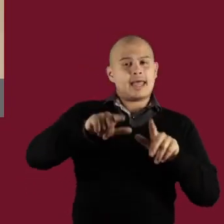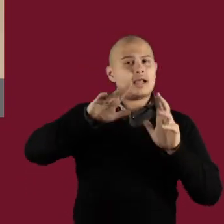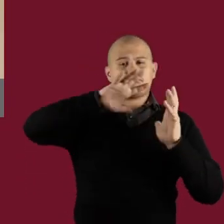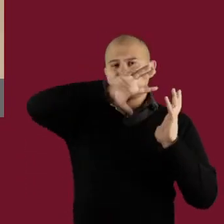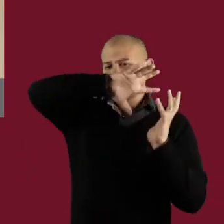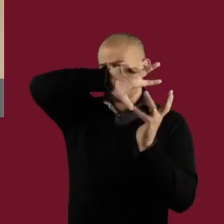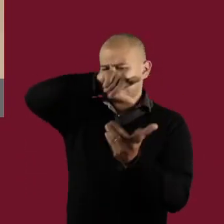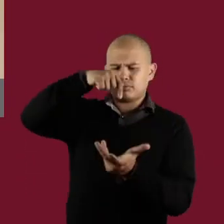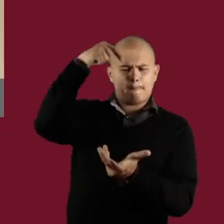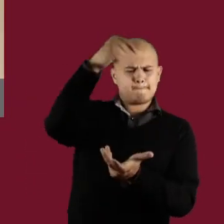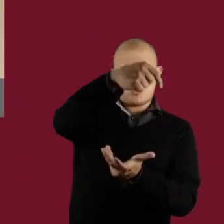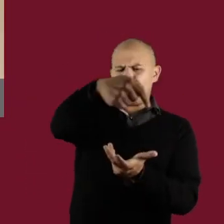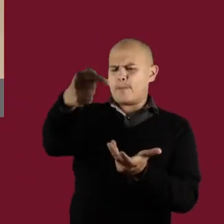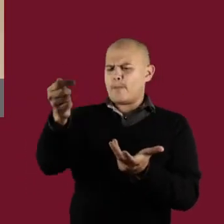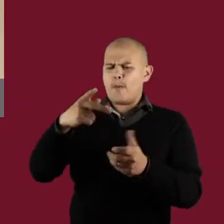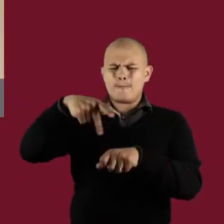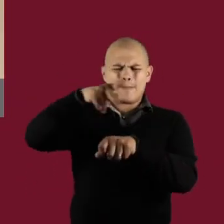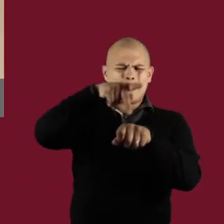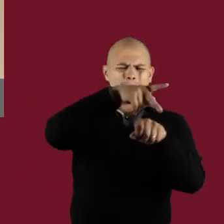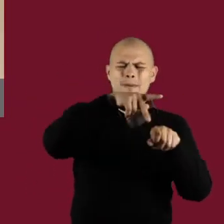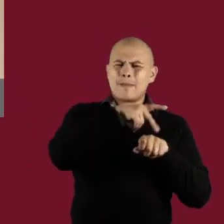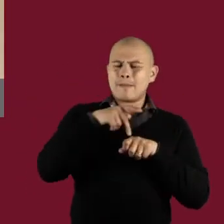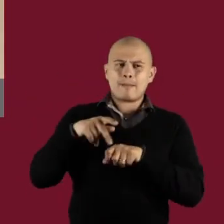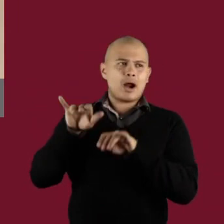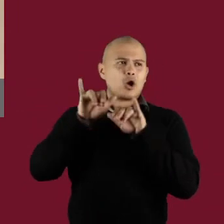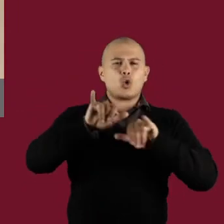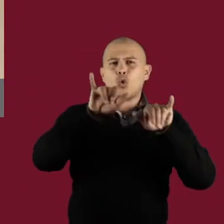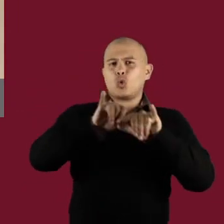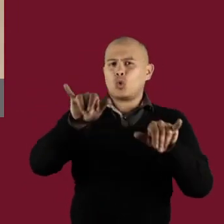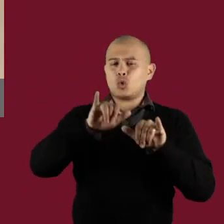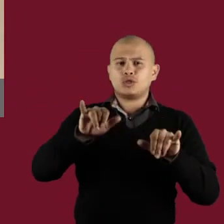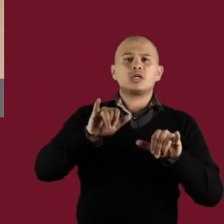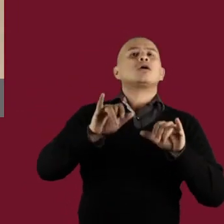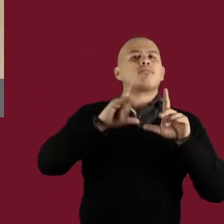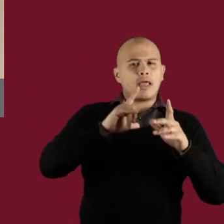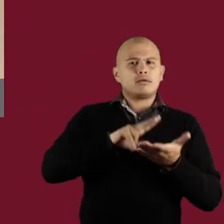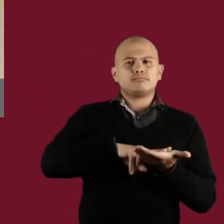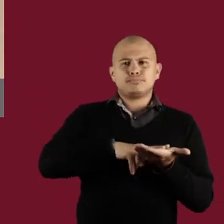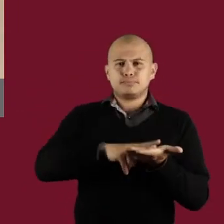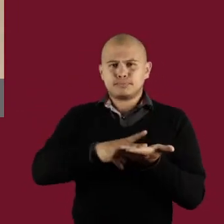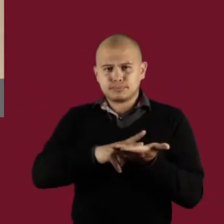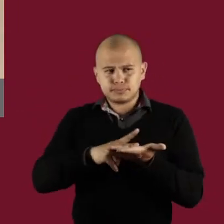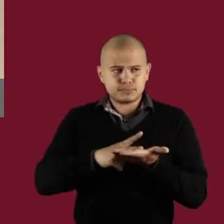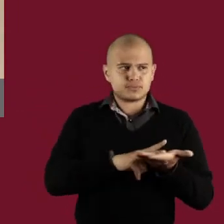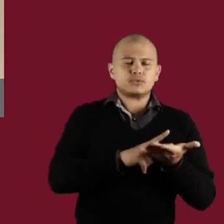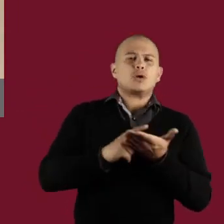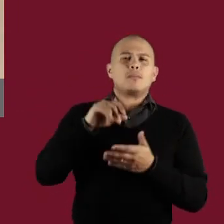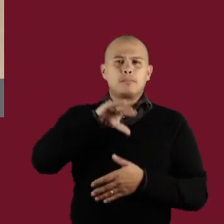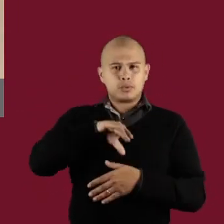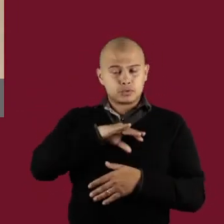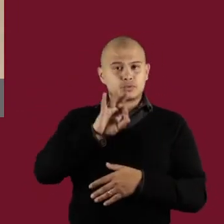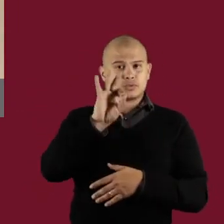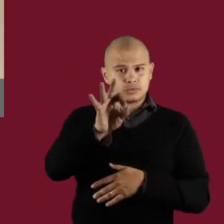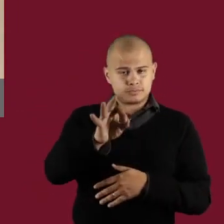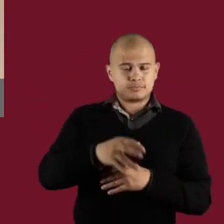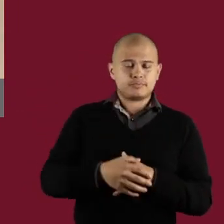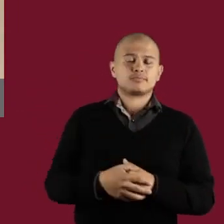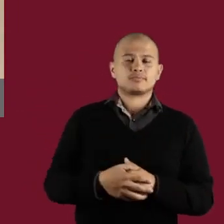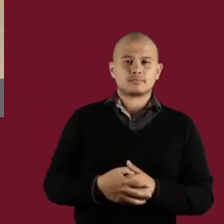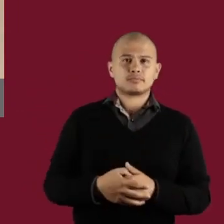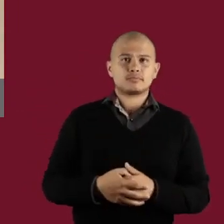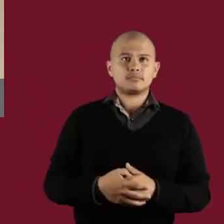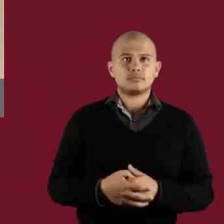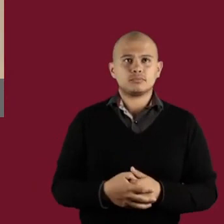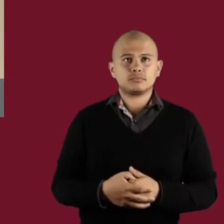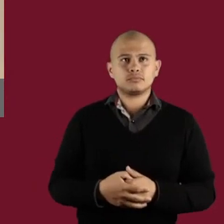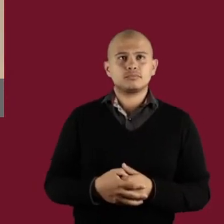passada em todas as línguas, que é também transmitida em português para quem se comunica por essa língua. Perfeitamente. Eu